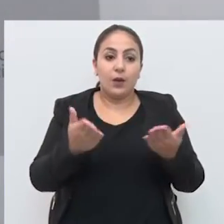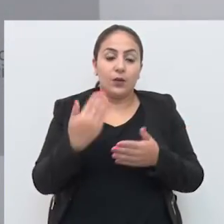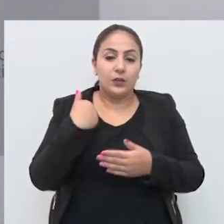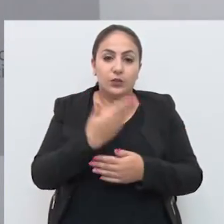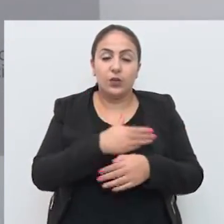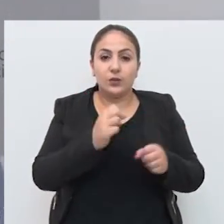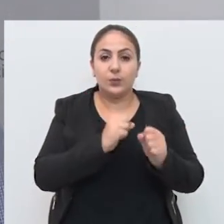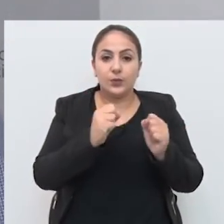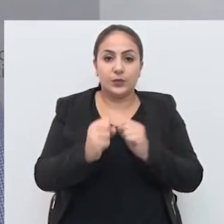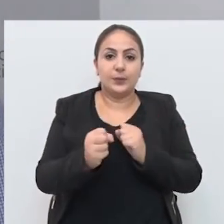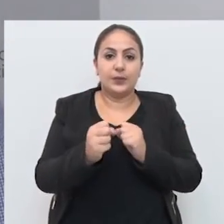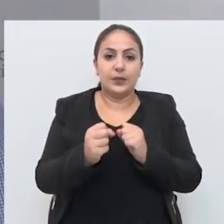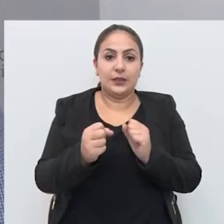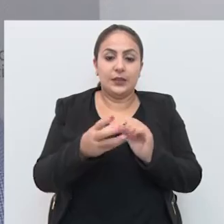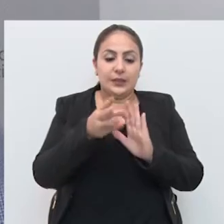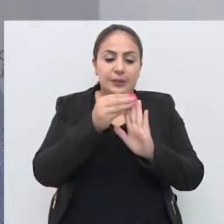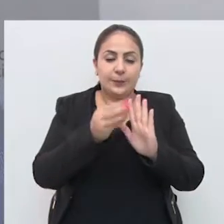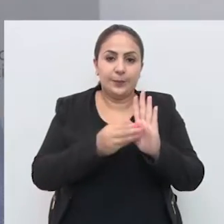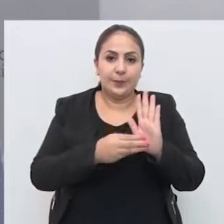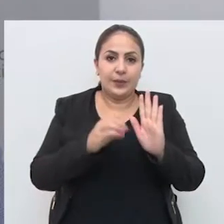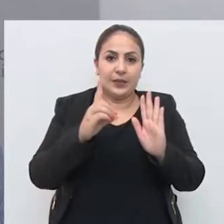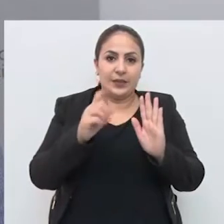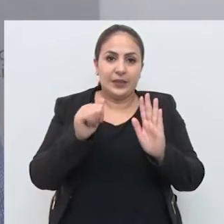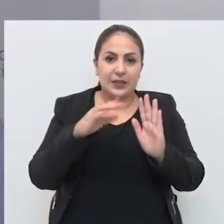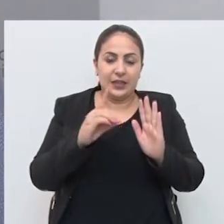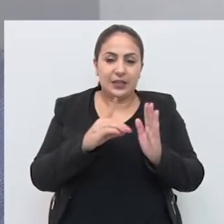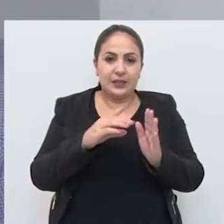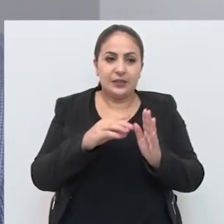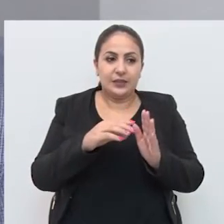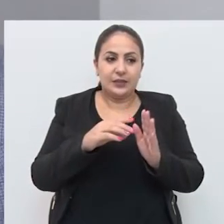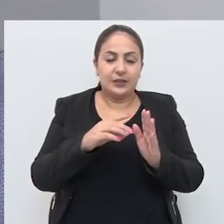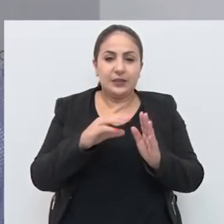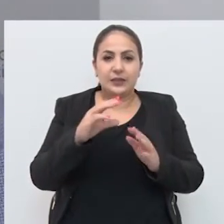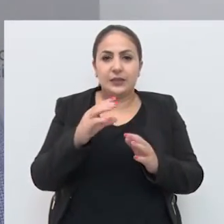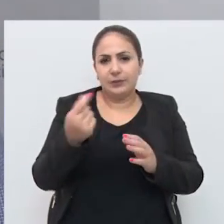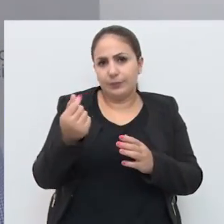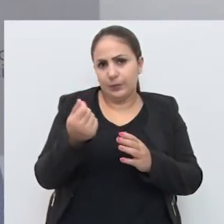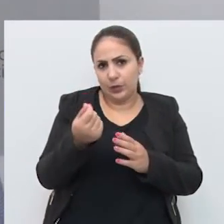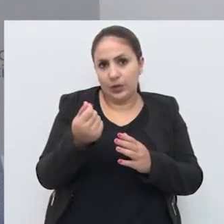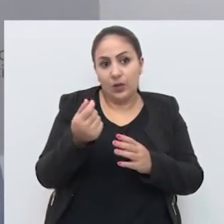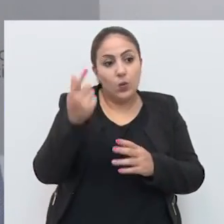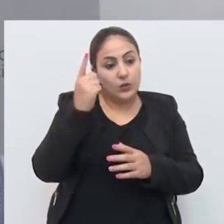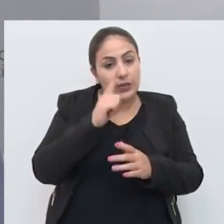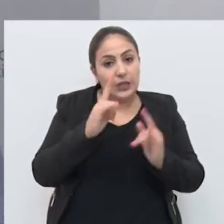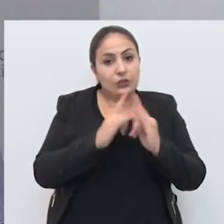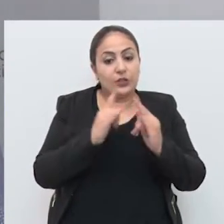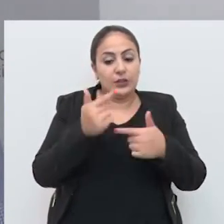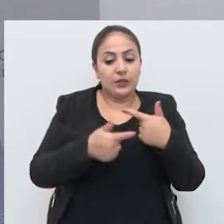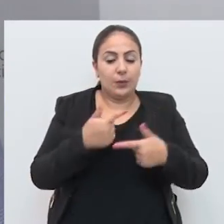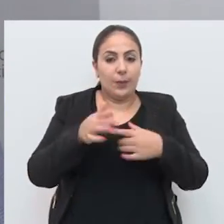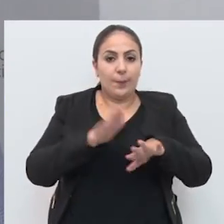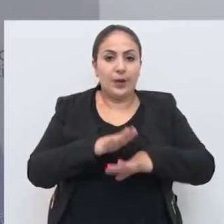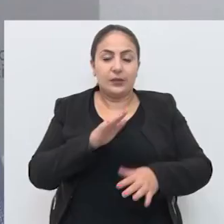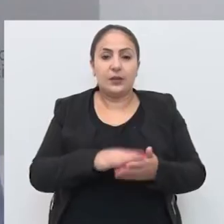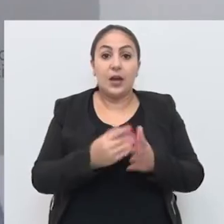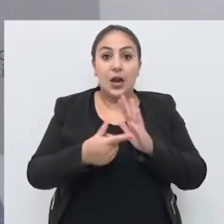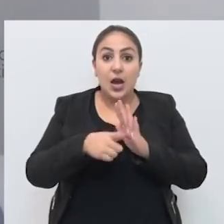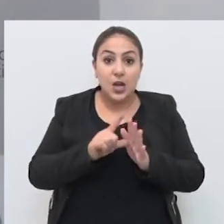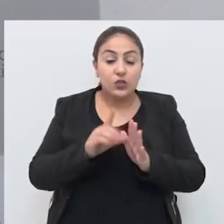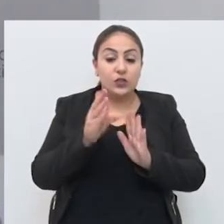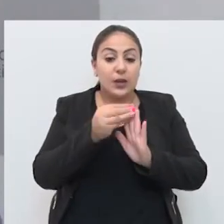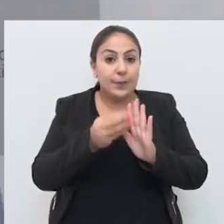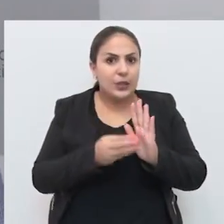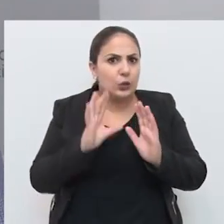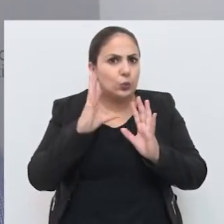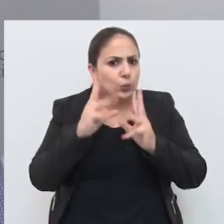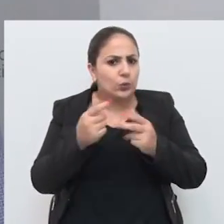temos a possibilidade das emendas de custeio, né? Dá um leque maior, né, para a entidade poder trabalhar. Antigamente as emendas eram todas